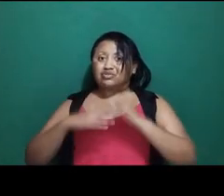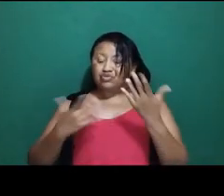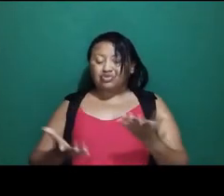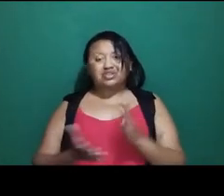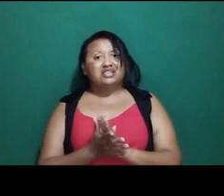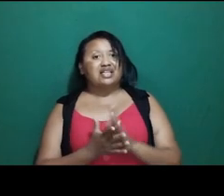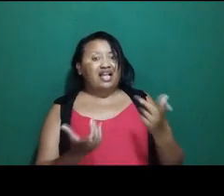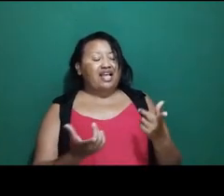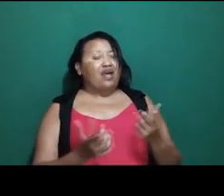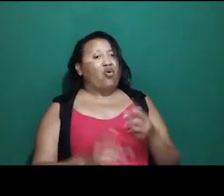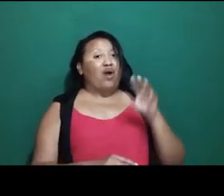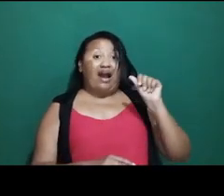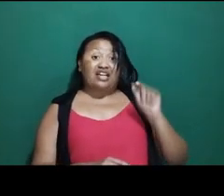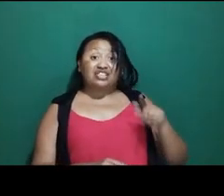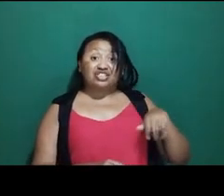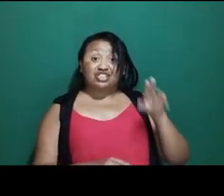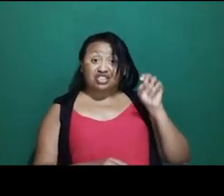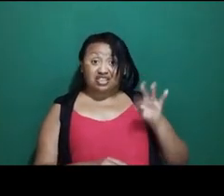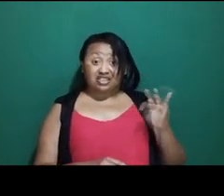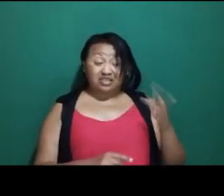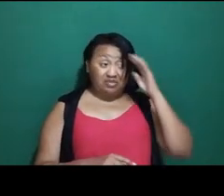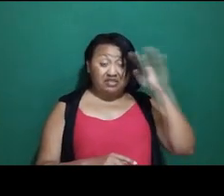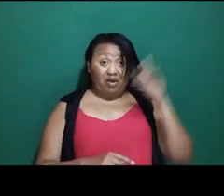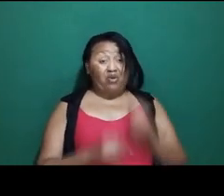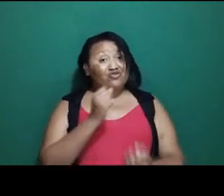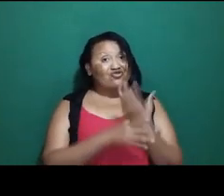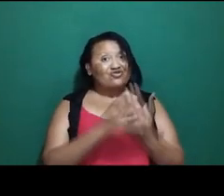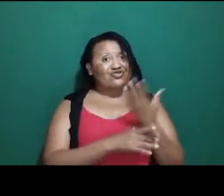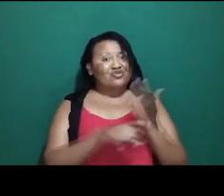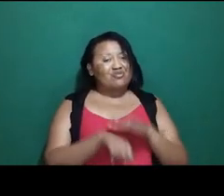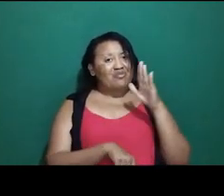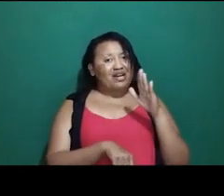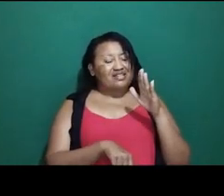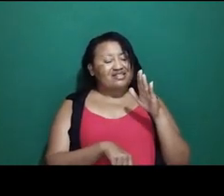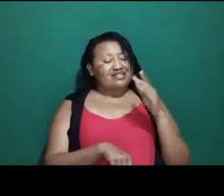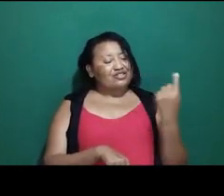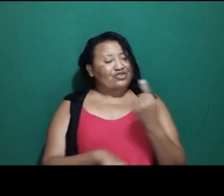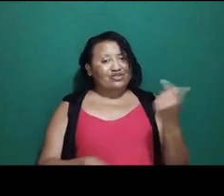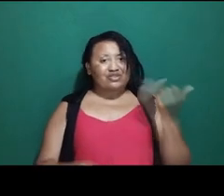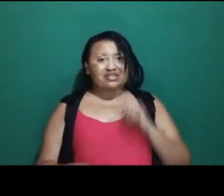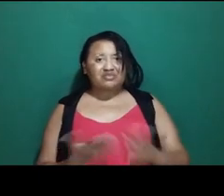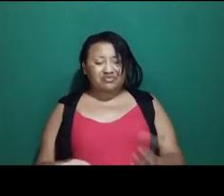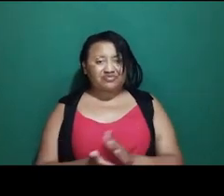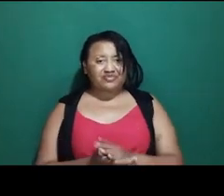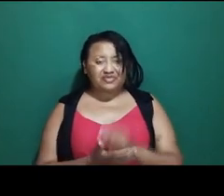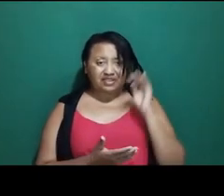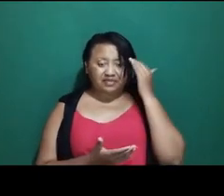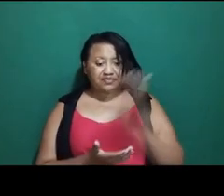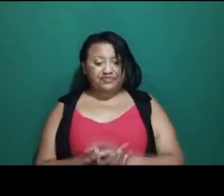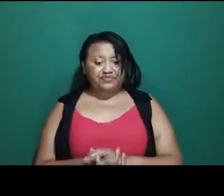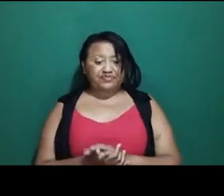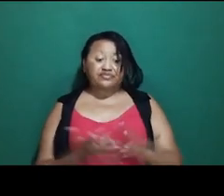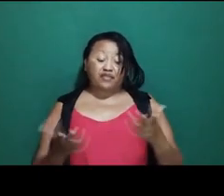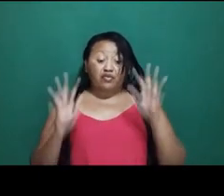que deve aparecer né Quanto mais eles aparecem mais pontuação a gente ganha não é isso e